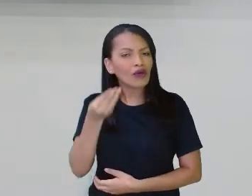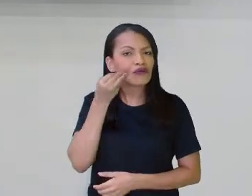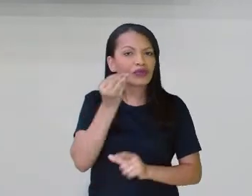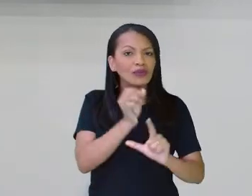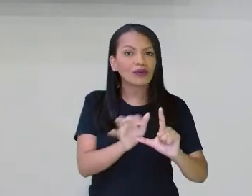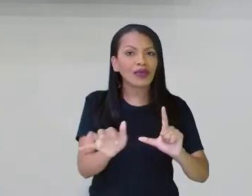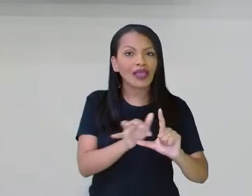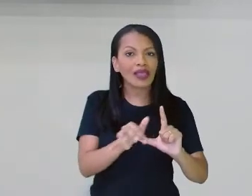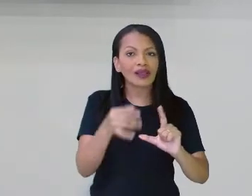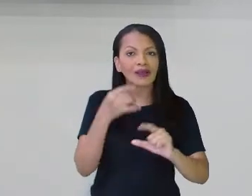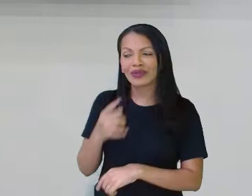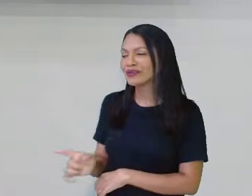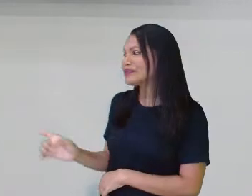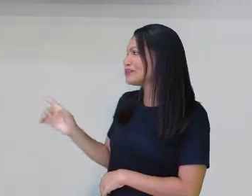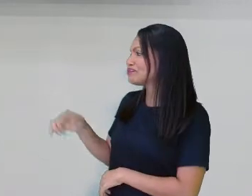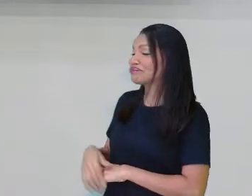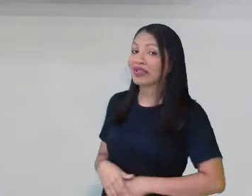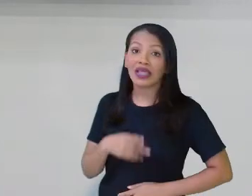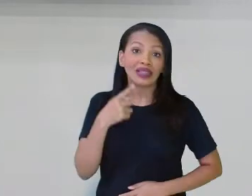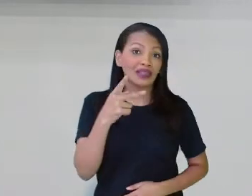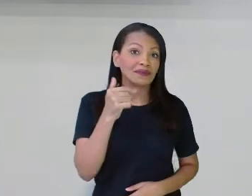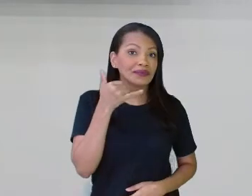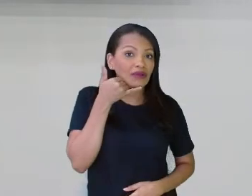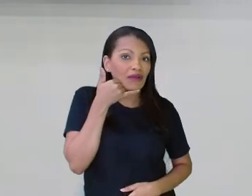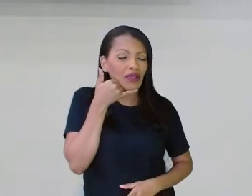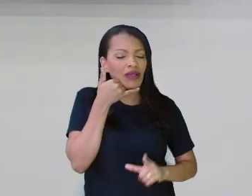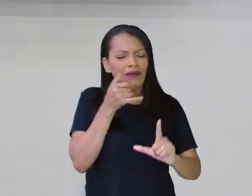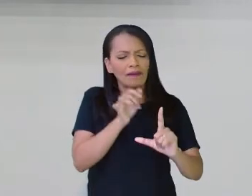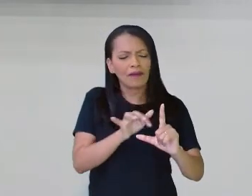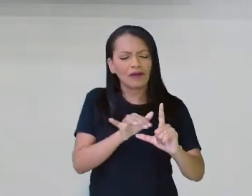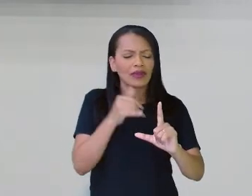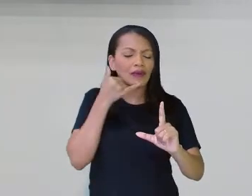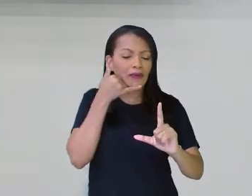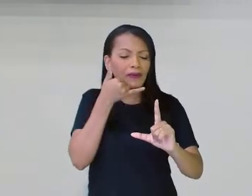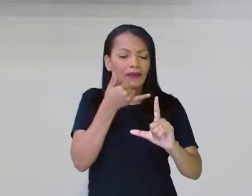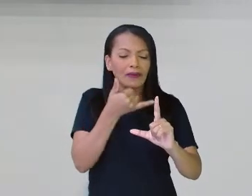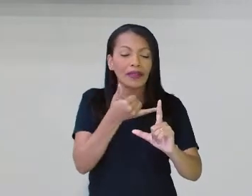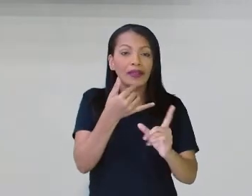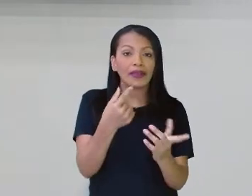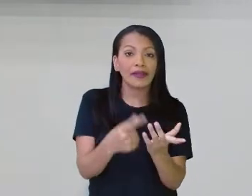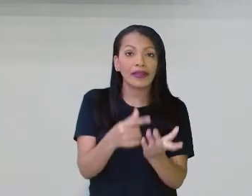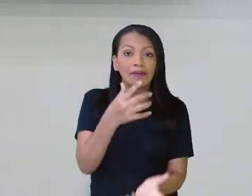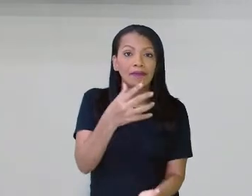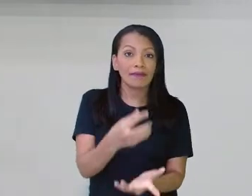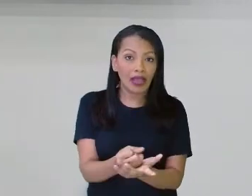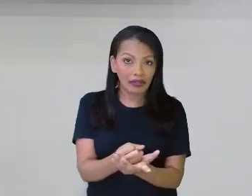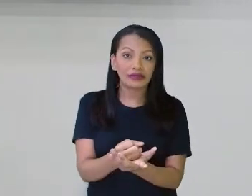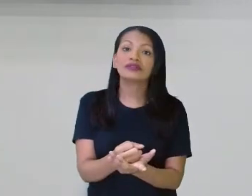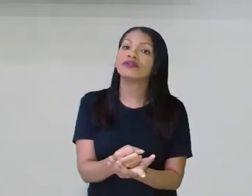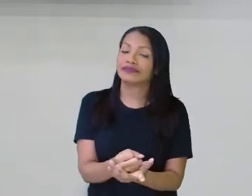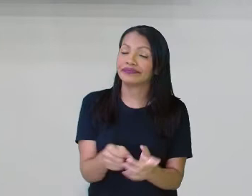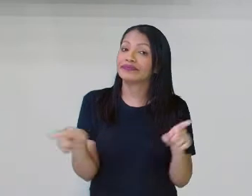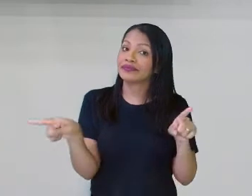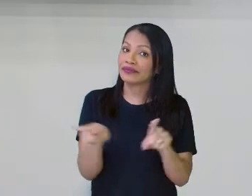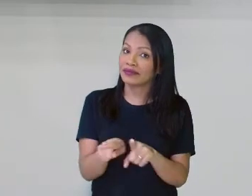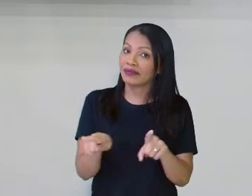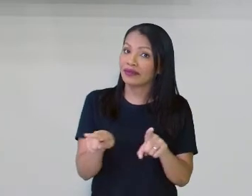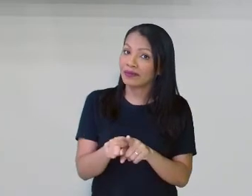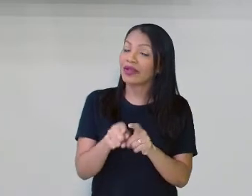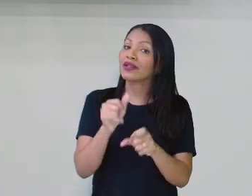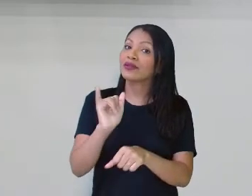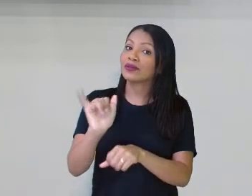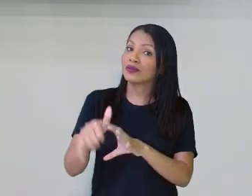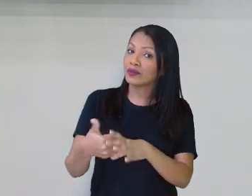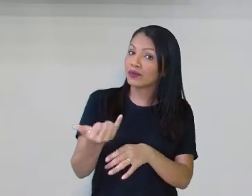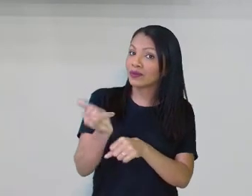na tela, aproxima aí a câmera do teu celular e baixa o nosso aplicativo. E também nós estamos lá no YouTube,